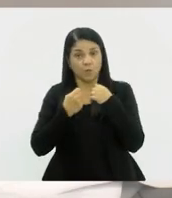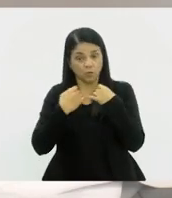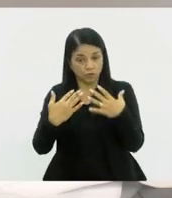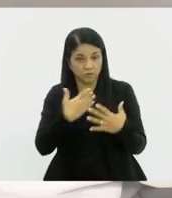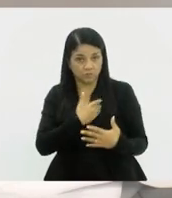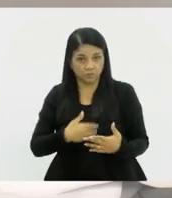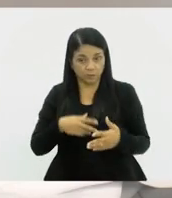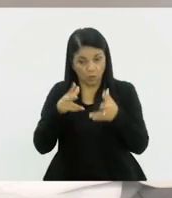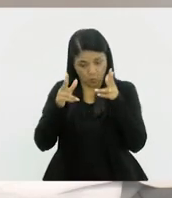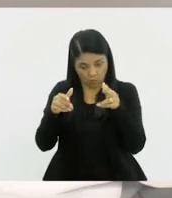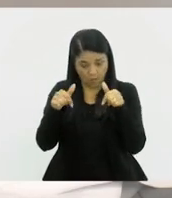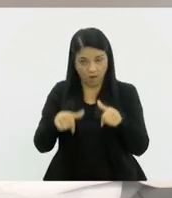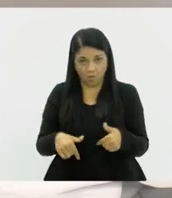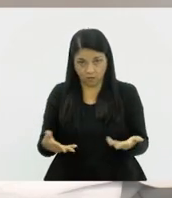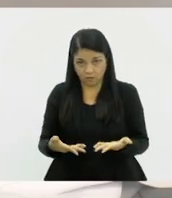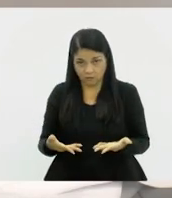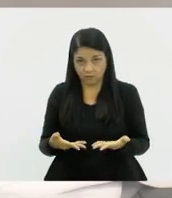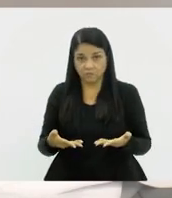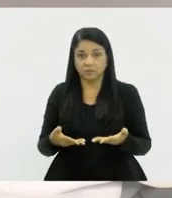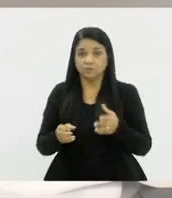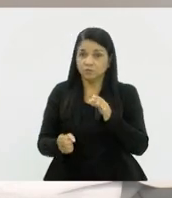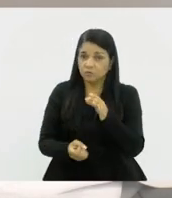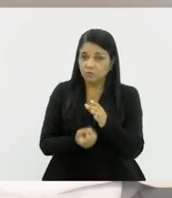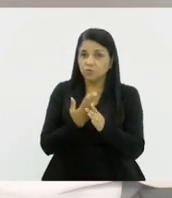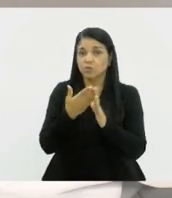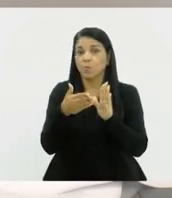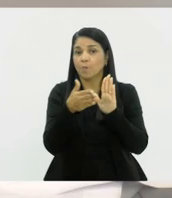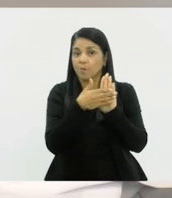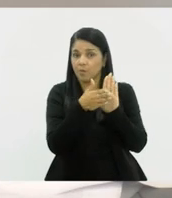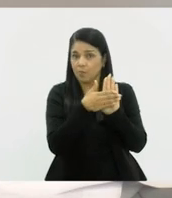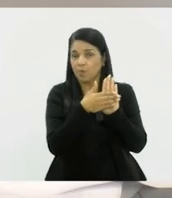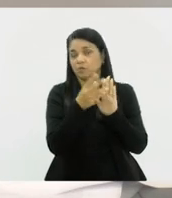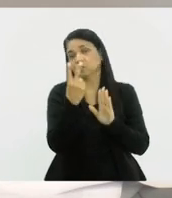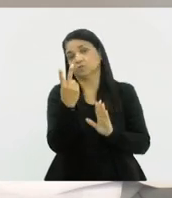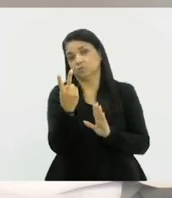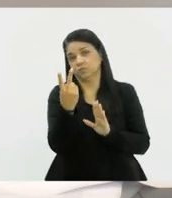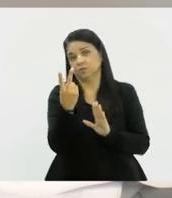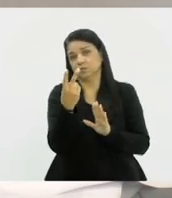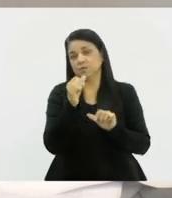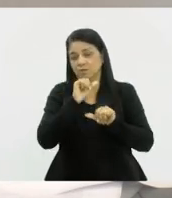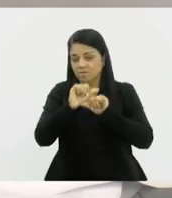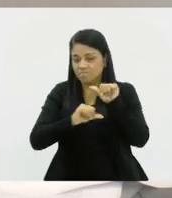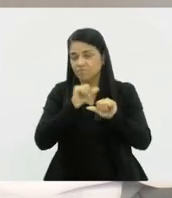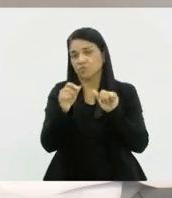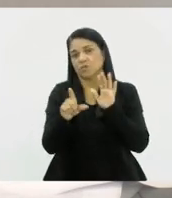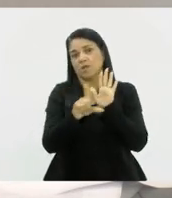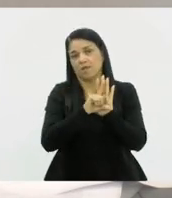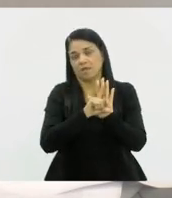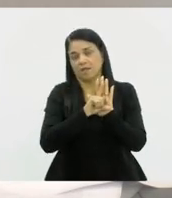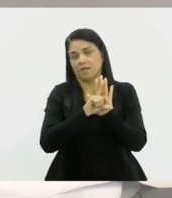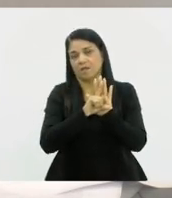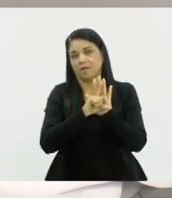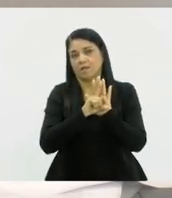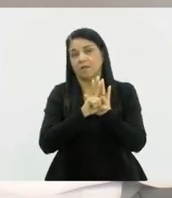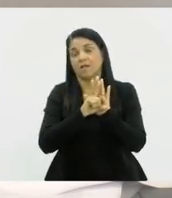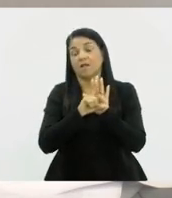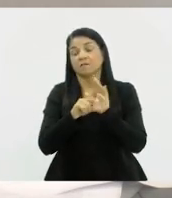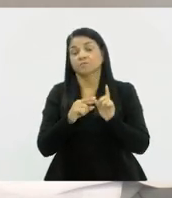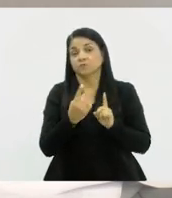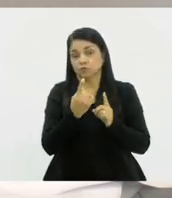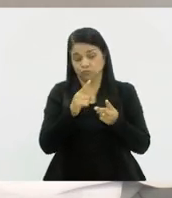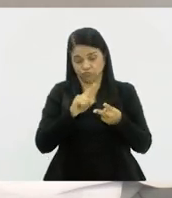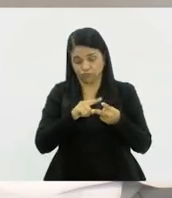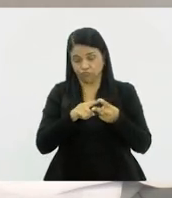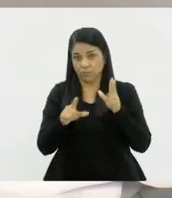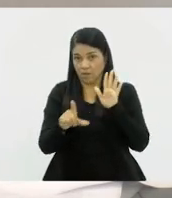essa que surgiram duas propostas que também foram convertidas em lei a lei que obriga as câmeras nos